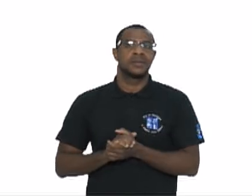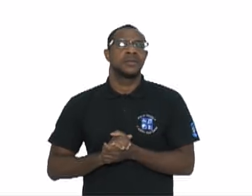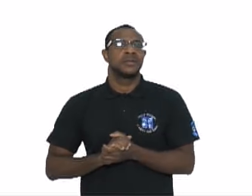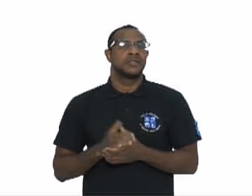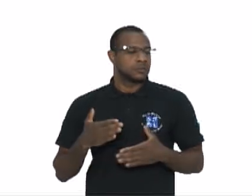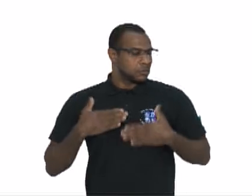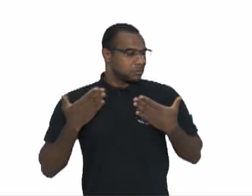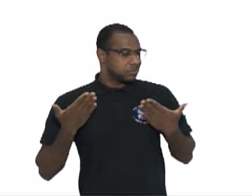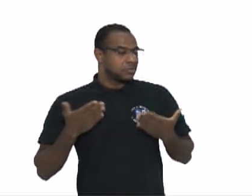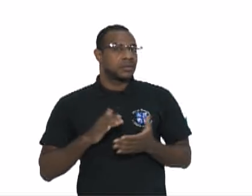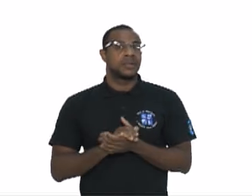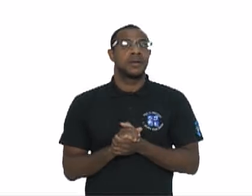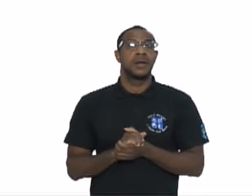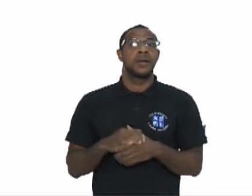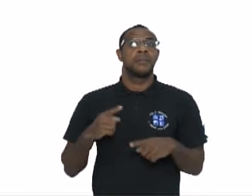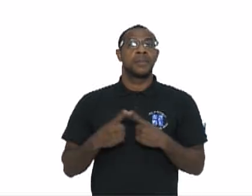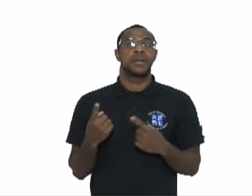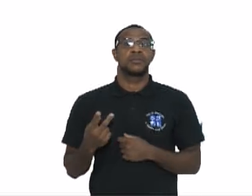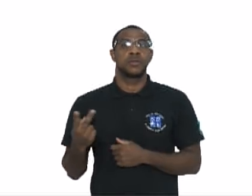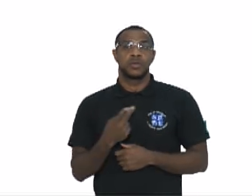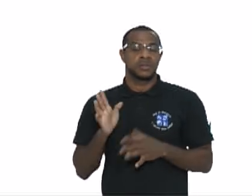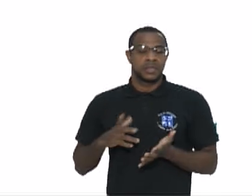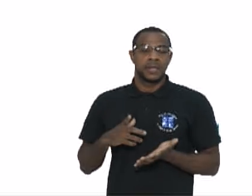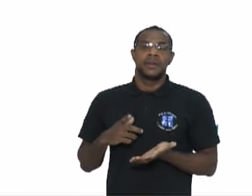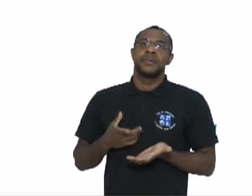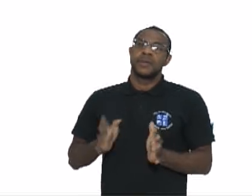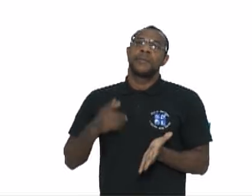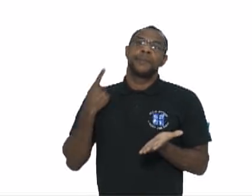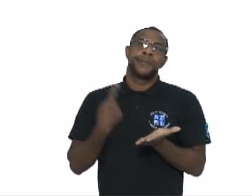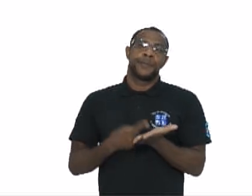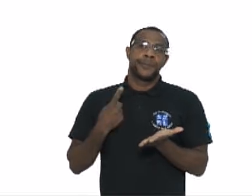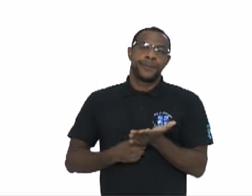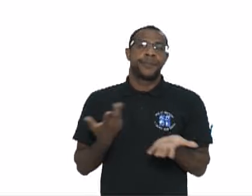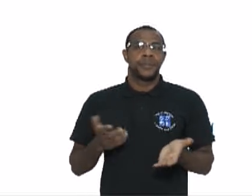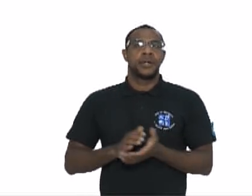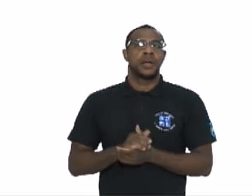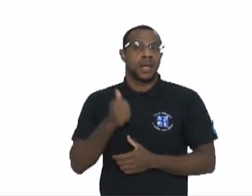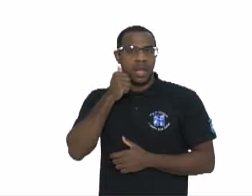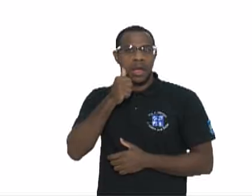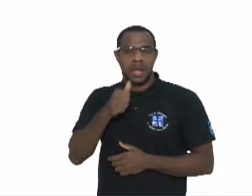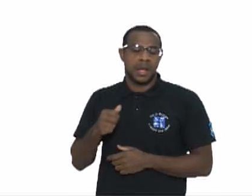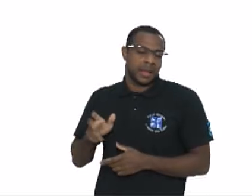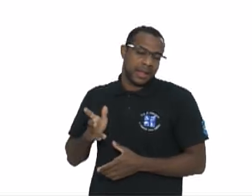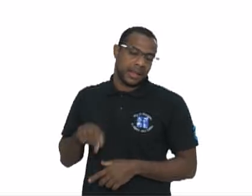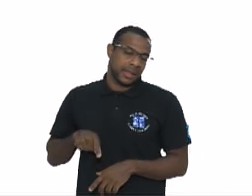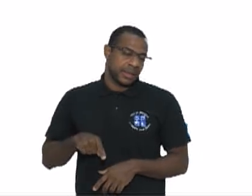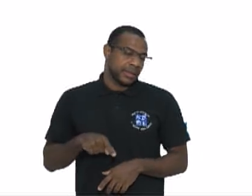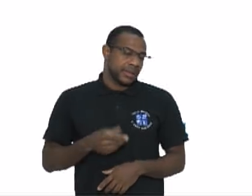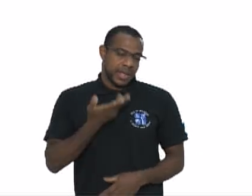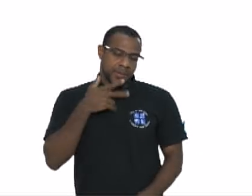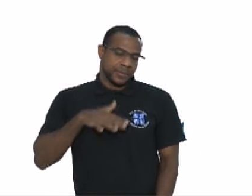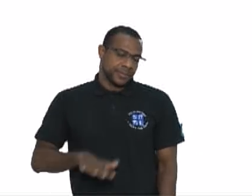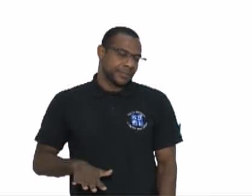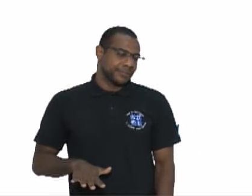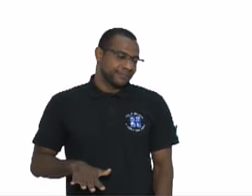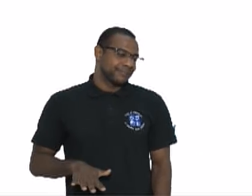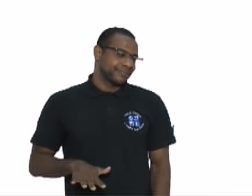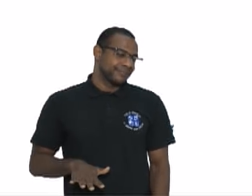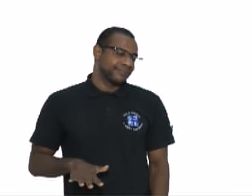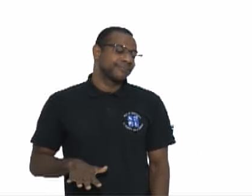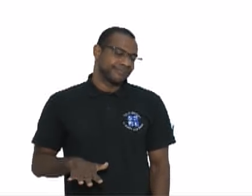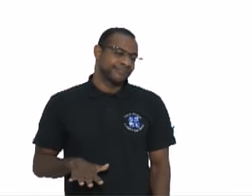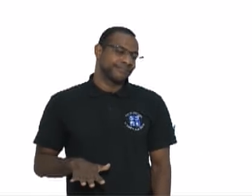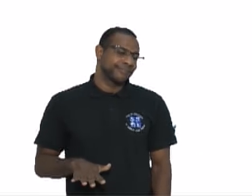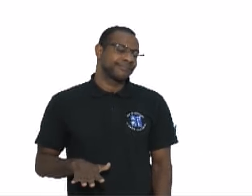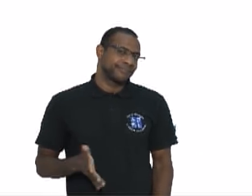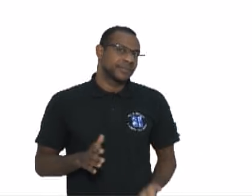surpreendidos. Mas ambos eram comprometidos. Ela com sua infância impossível, o centro da inocência que